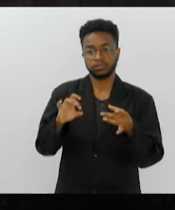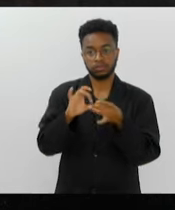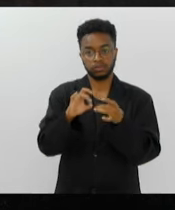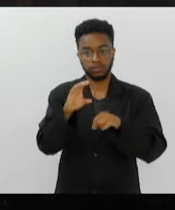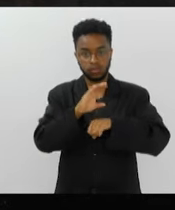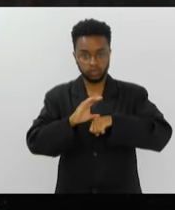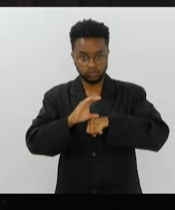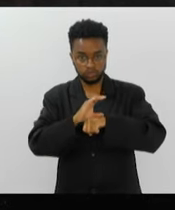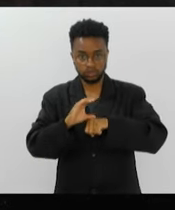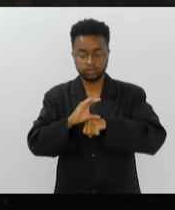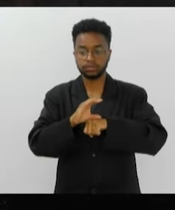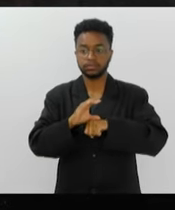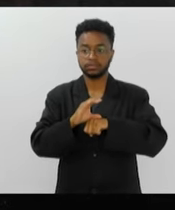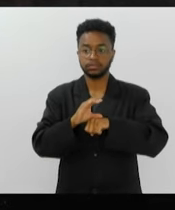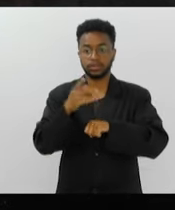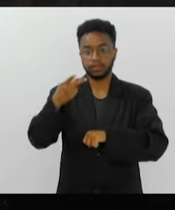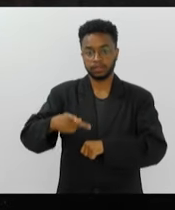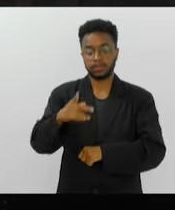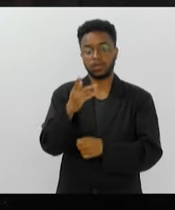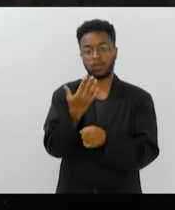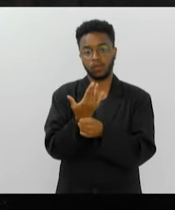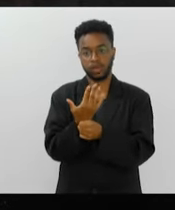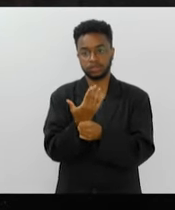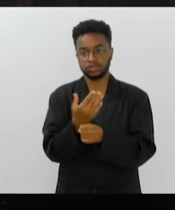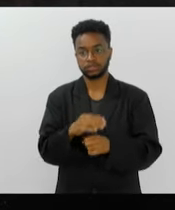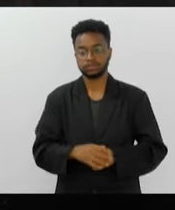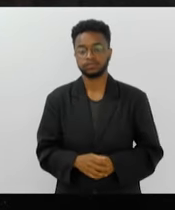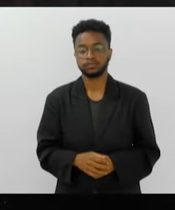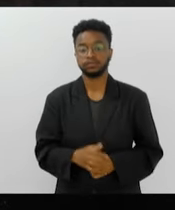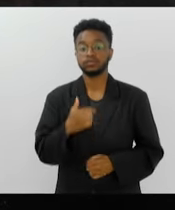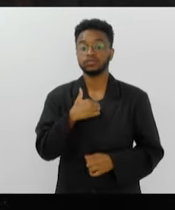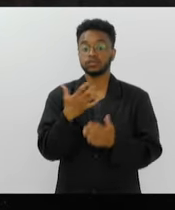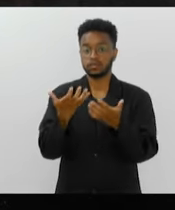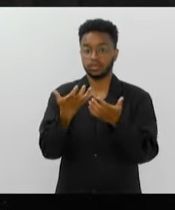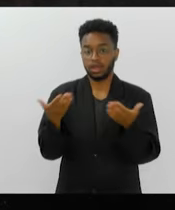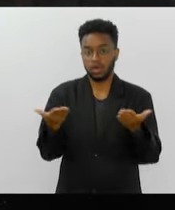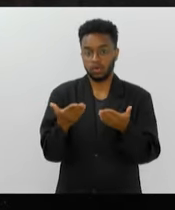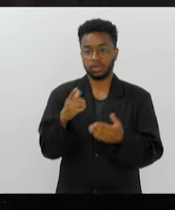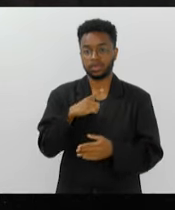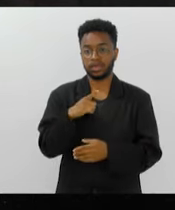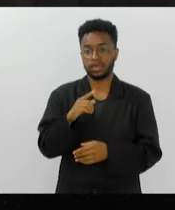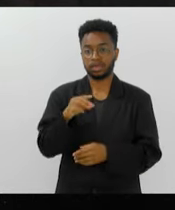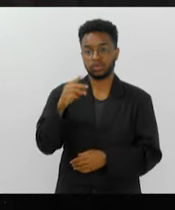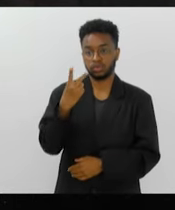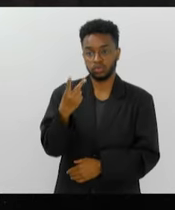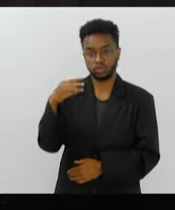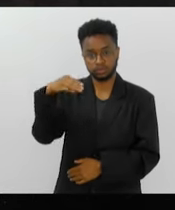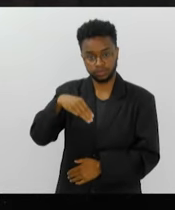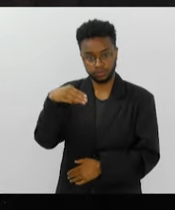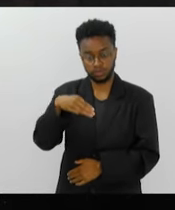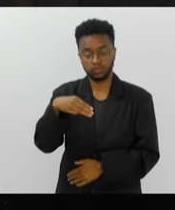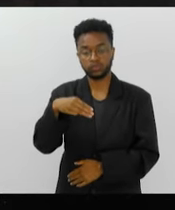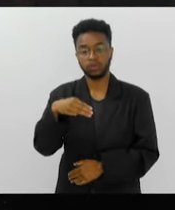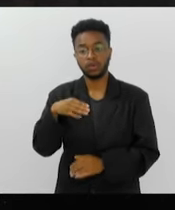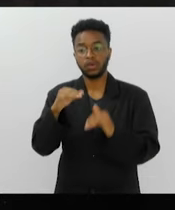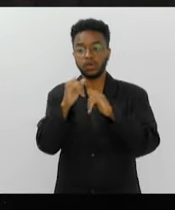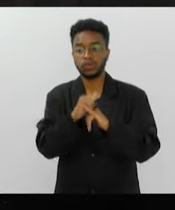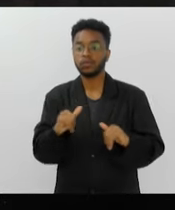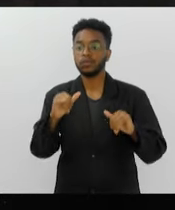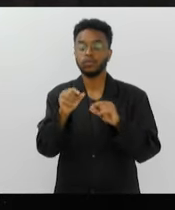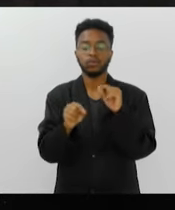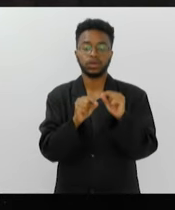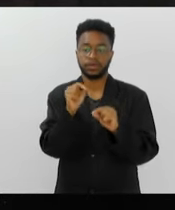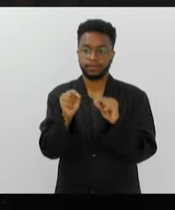para a nossa Universidade do Estado do Rio de Janeiro queria nesses 2 minutos e meio que me restam eh fazer